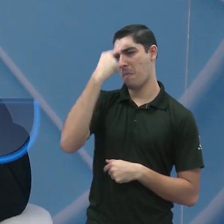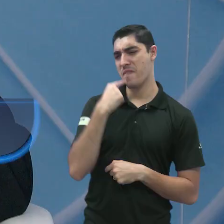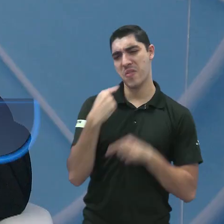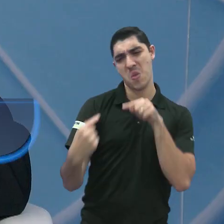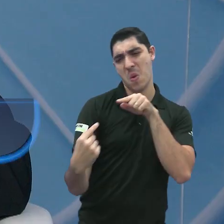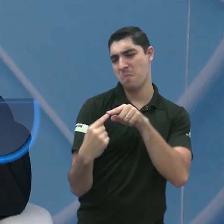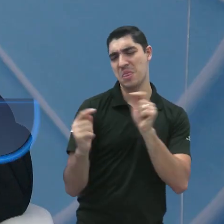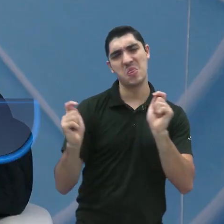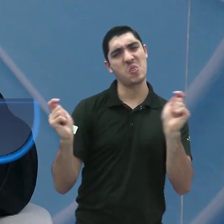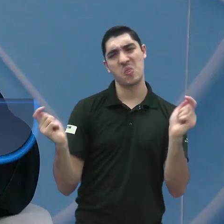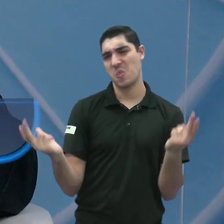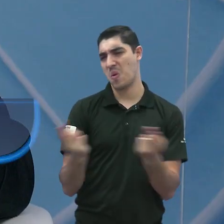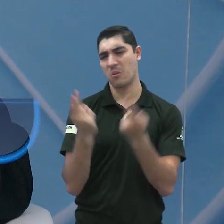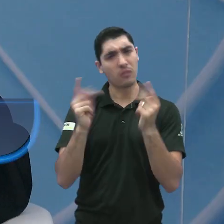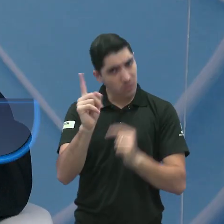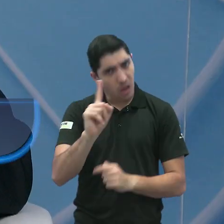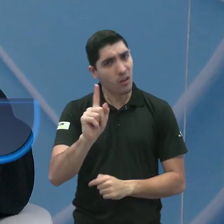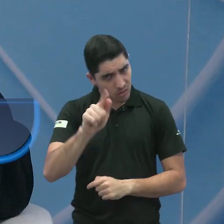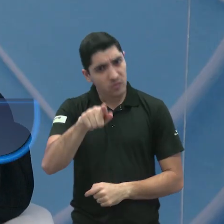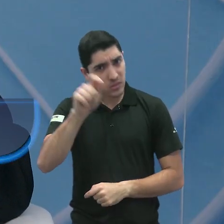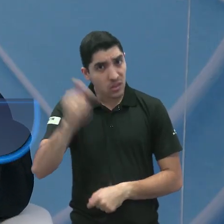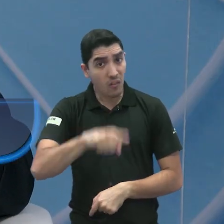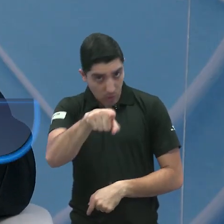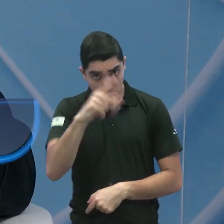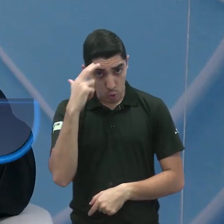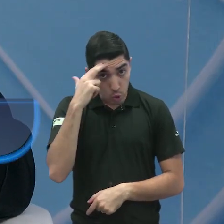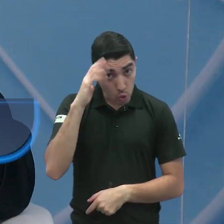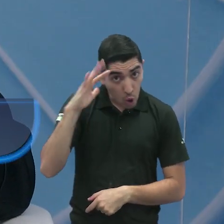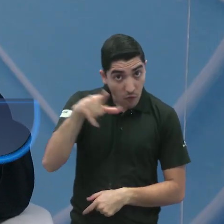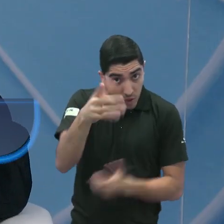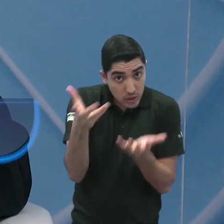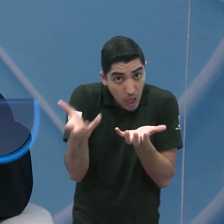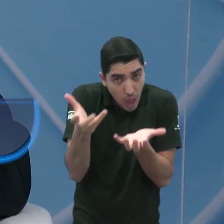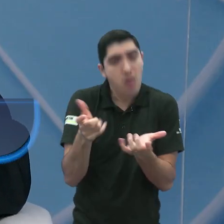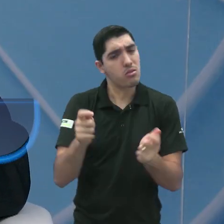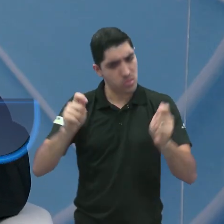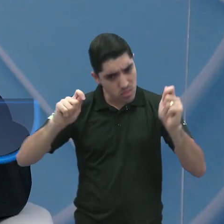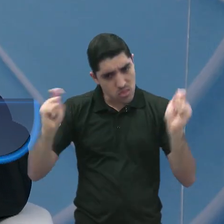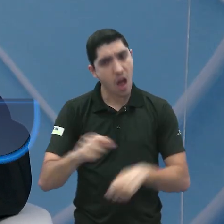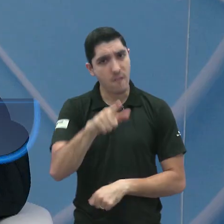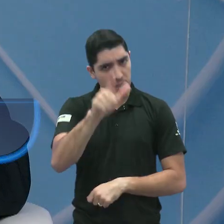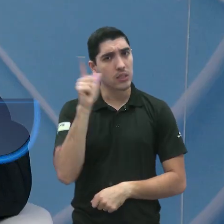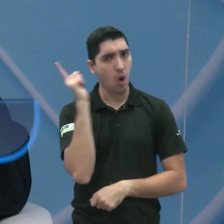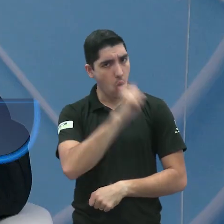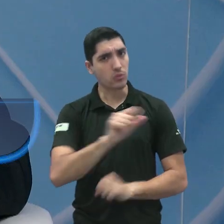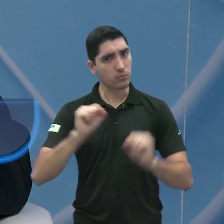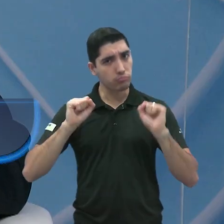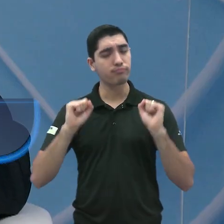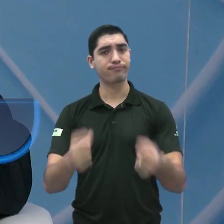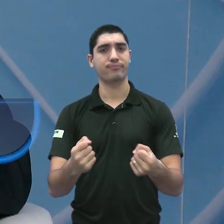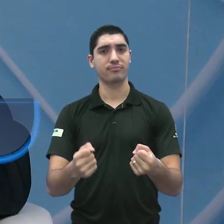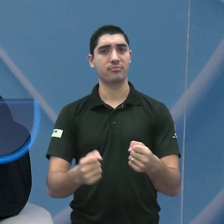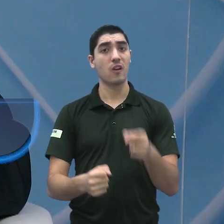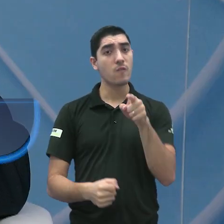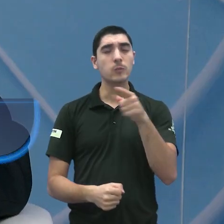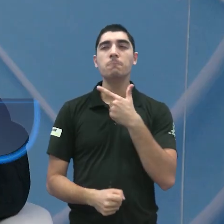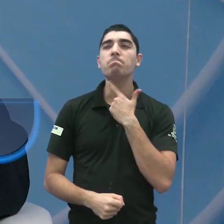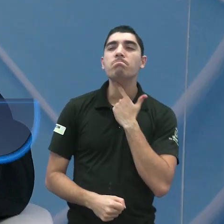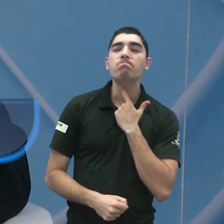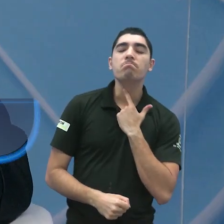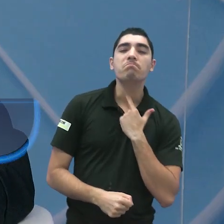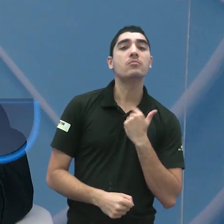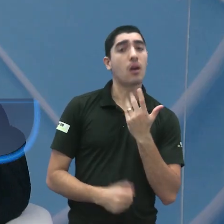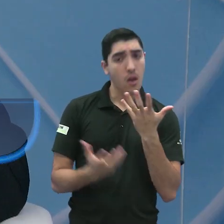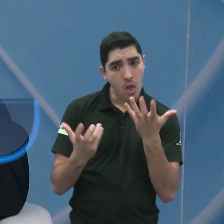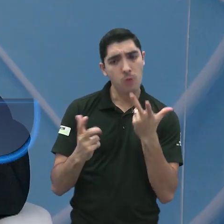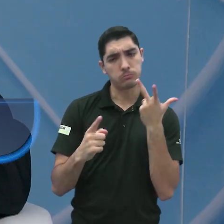ser um cientista. Você tem sim, se é o que você sonha, se é o que você quer, você pode sim alcançar isso que você almeja e